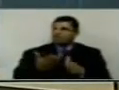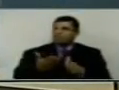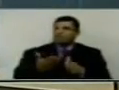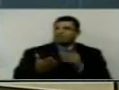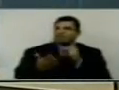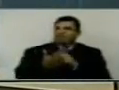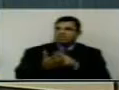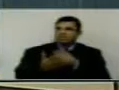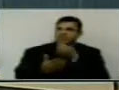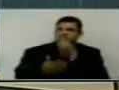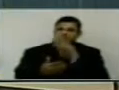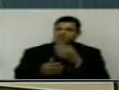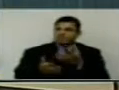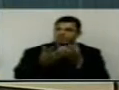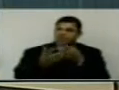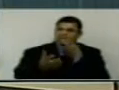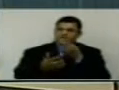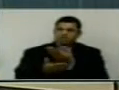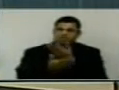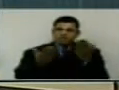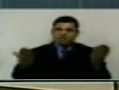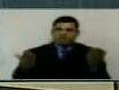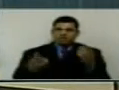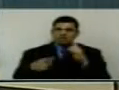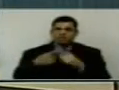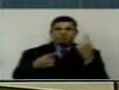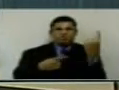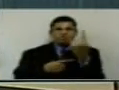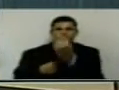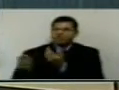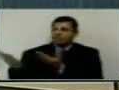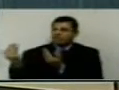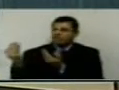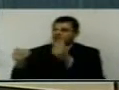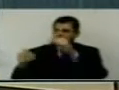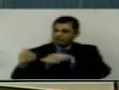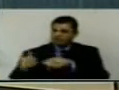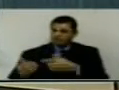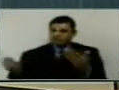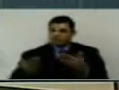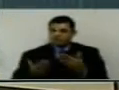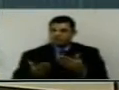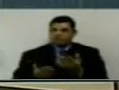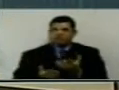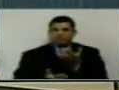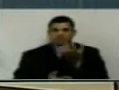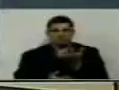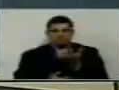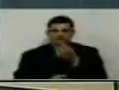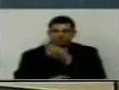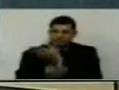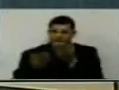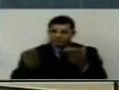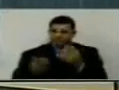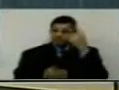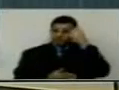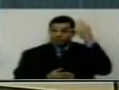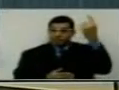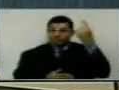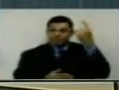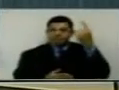mesmo. Mas eu quero dizer isso para cada jovem que está aqui, para que vocês